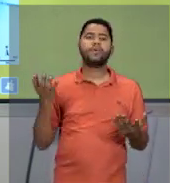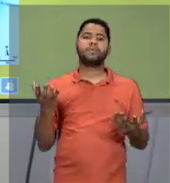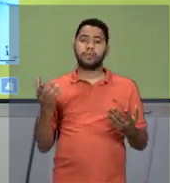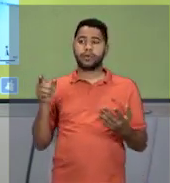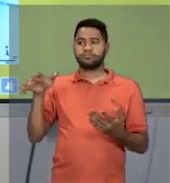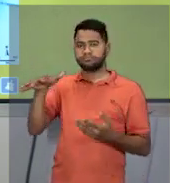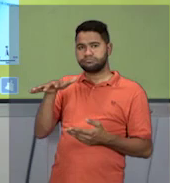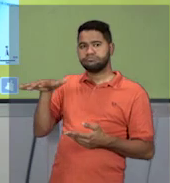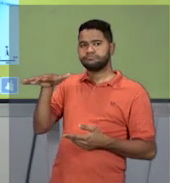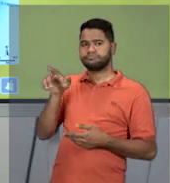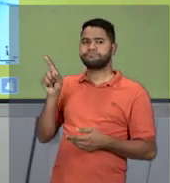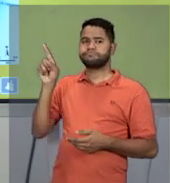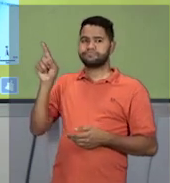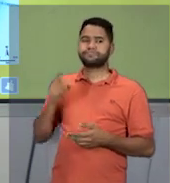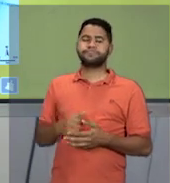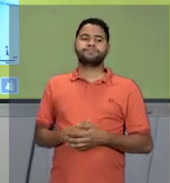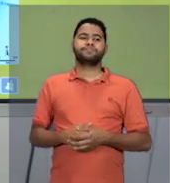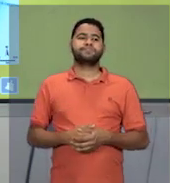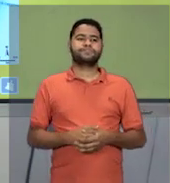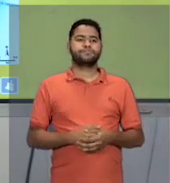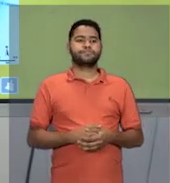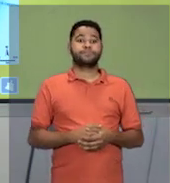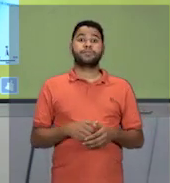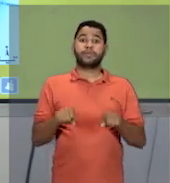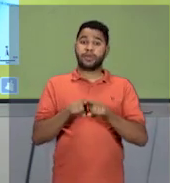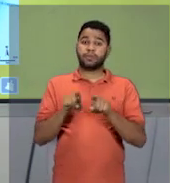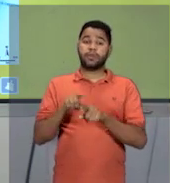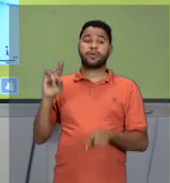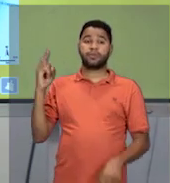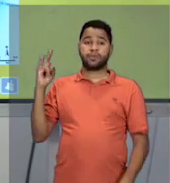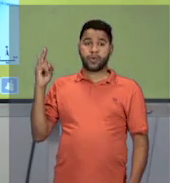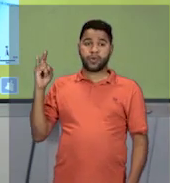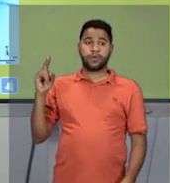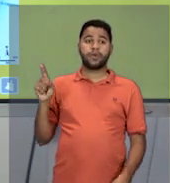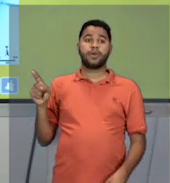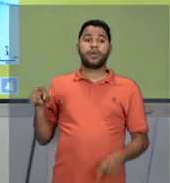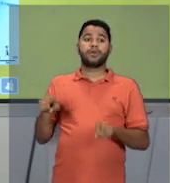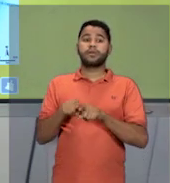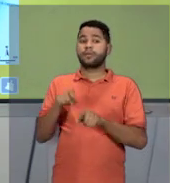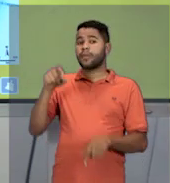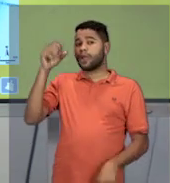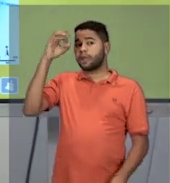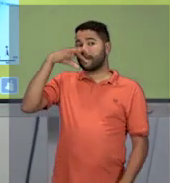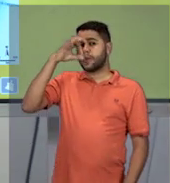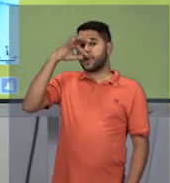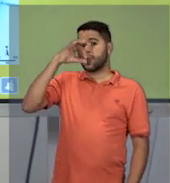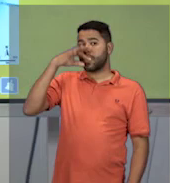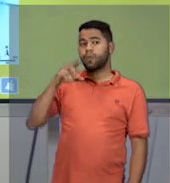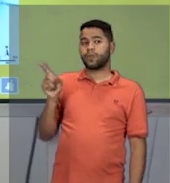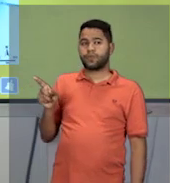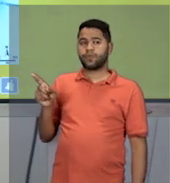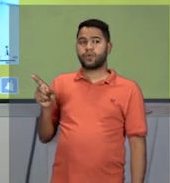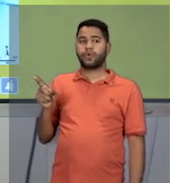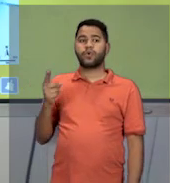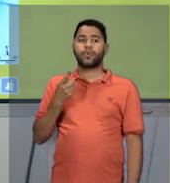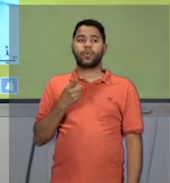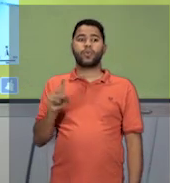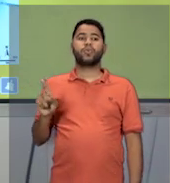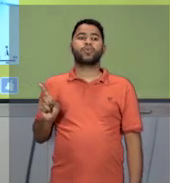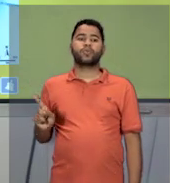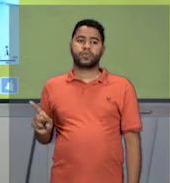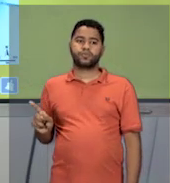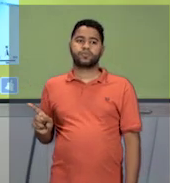esse território seria outro vice-reino, Bolívia. Você tem também o vice-reino do Peru. E o último